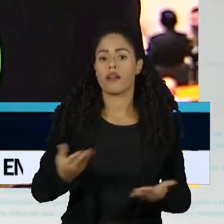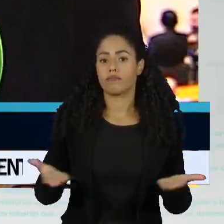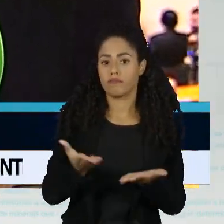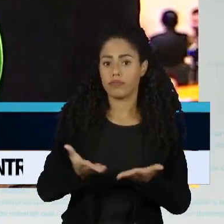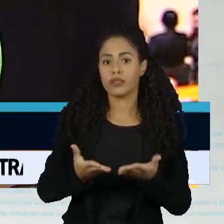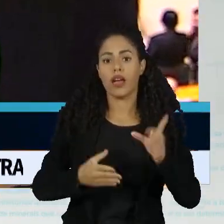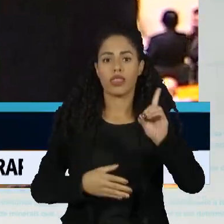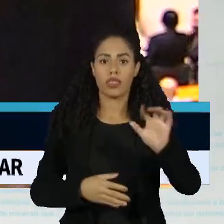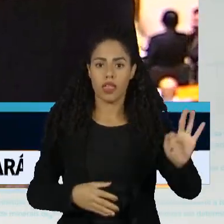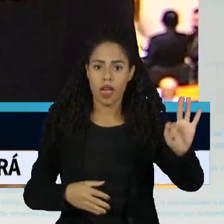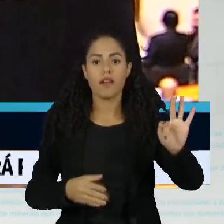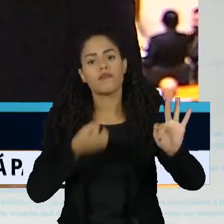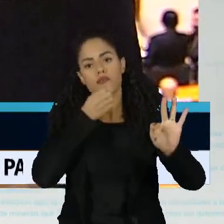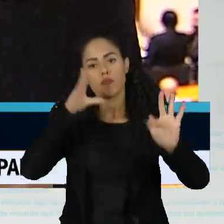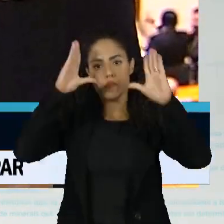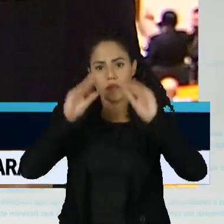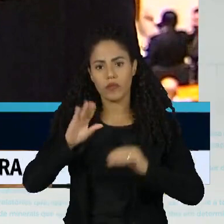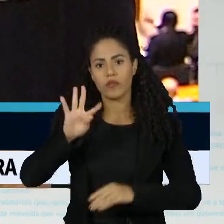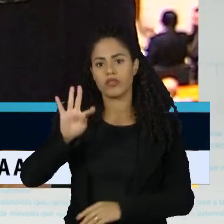Boa noite Talita